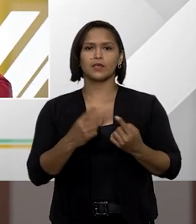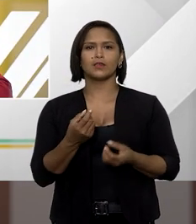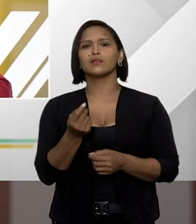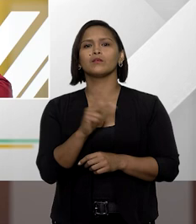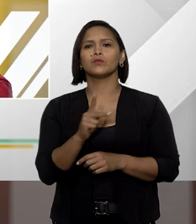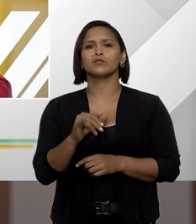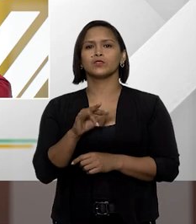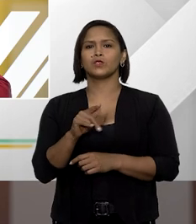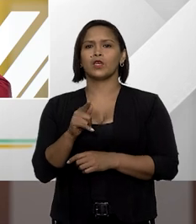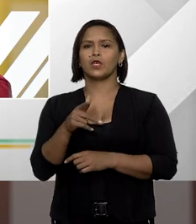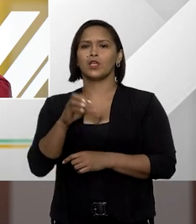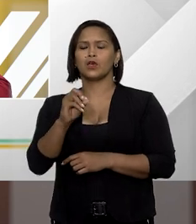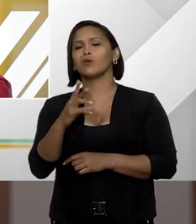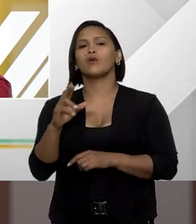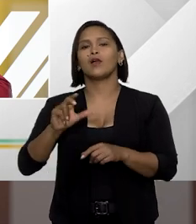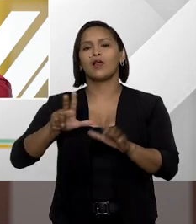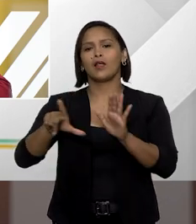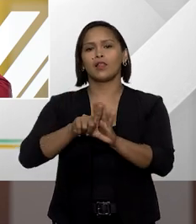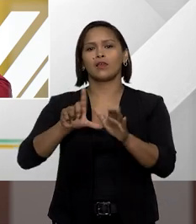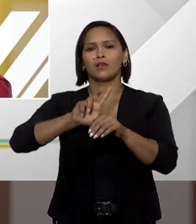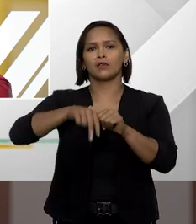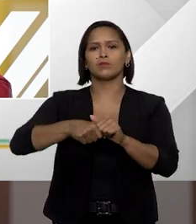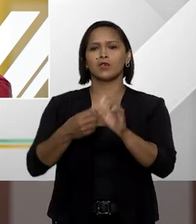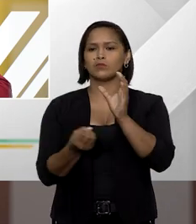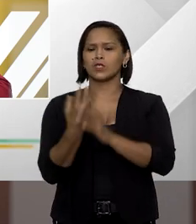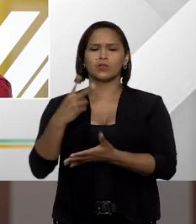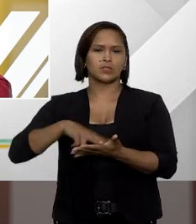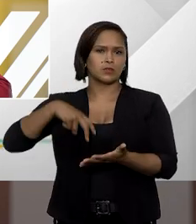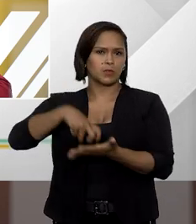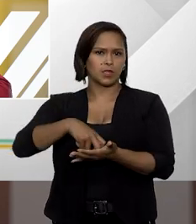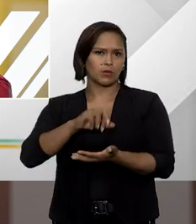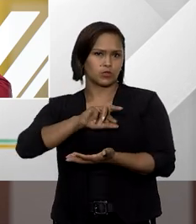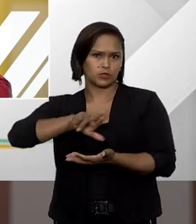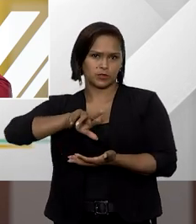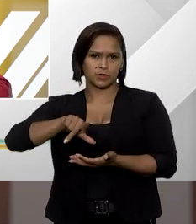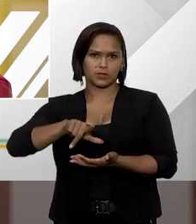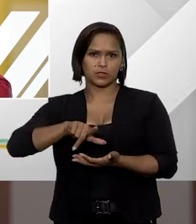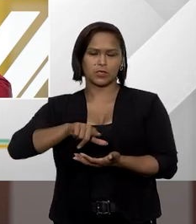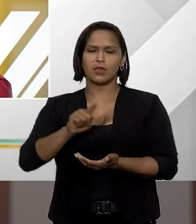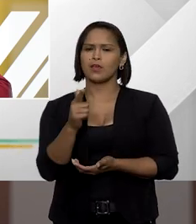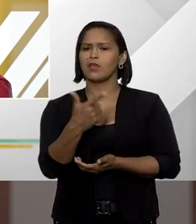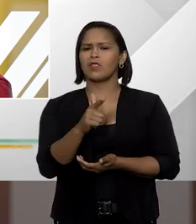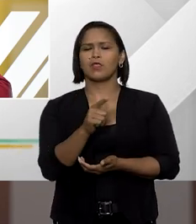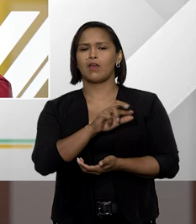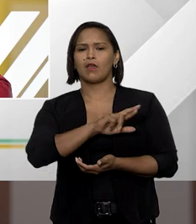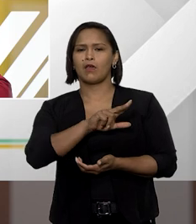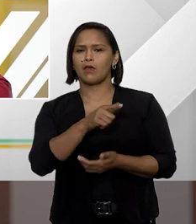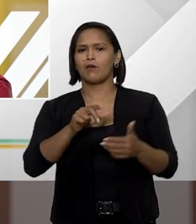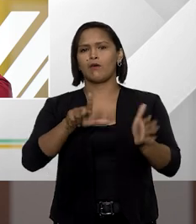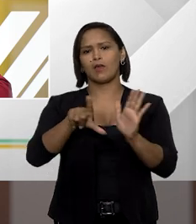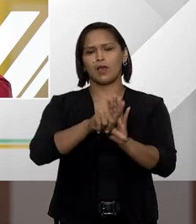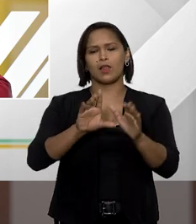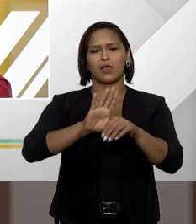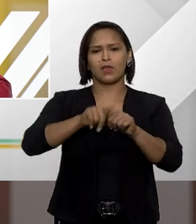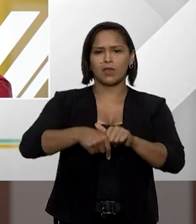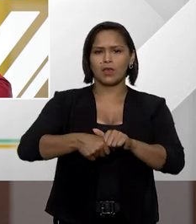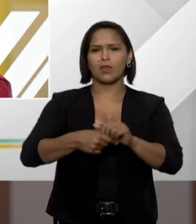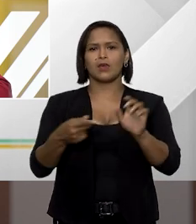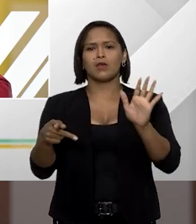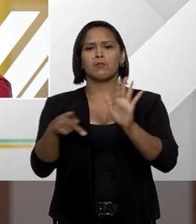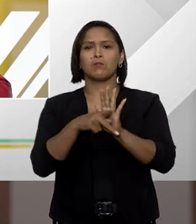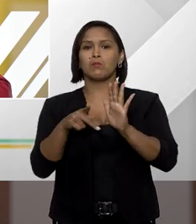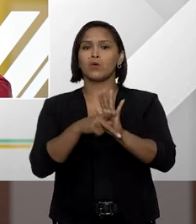Então, professor Igor, a lei anticorrupção não tem natureza penal, né? Não, a lei anticorrupção é uma lei de